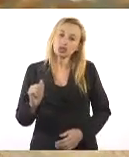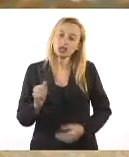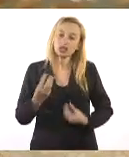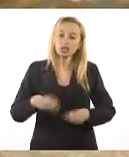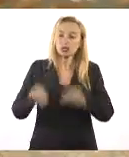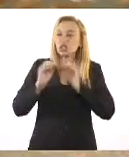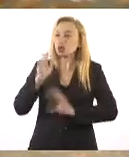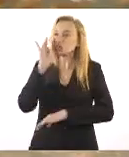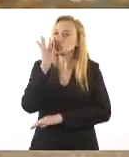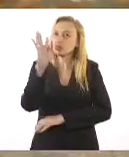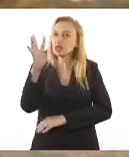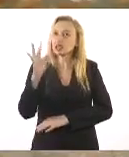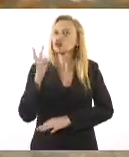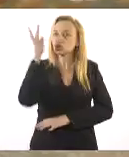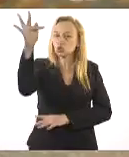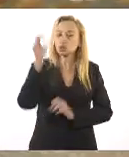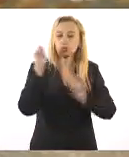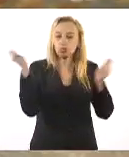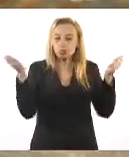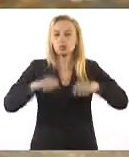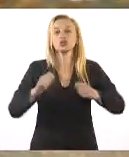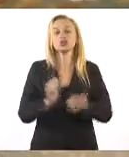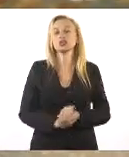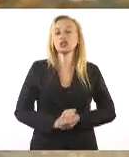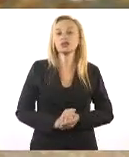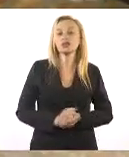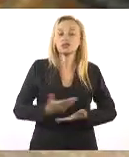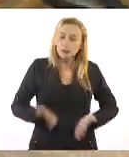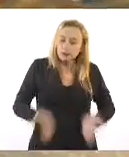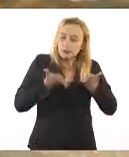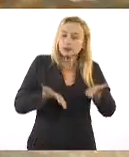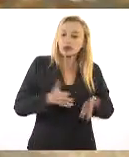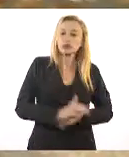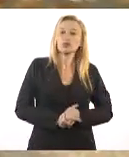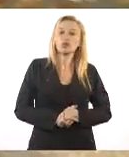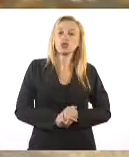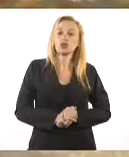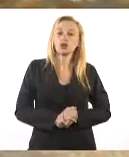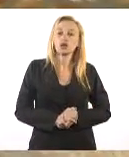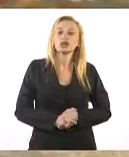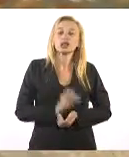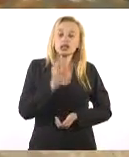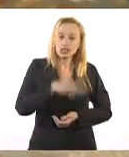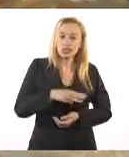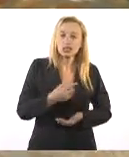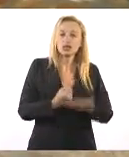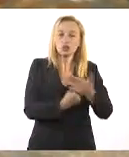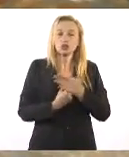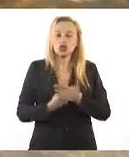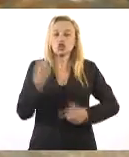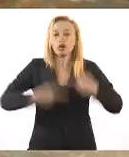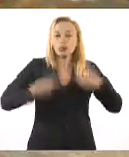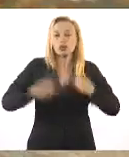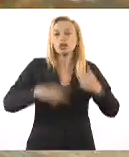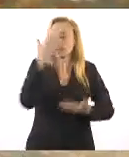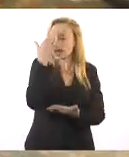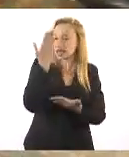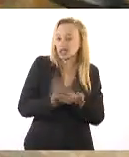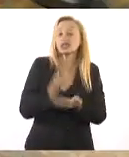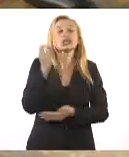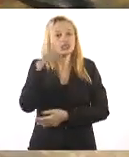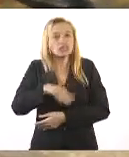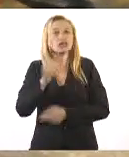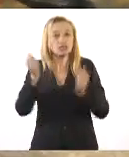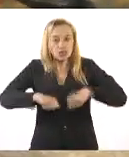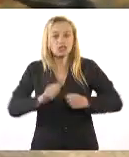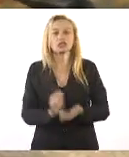esperança no futuro possível levantou a minha autoestima e relação assim defender uma política que a gente acredita que é